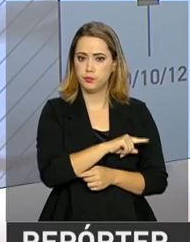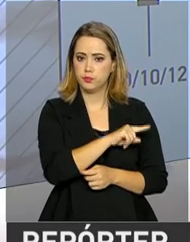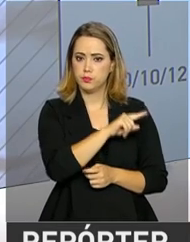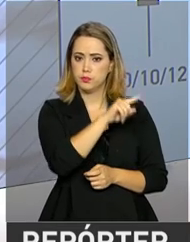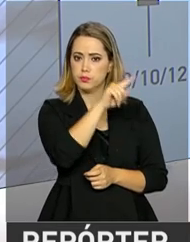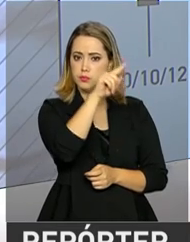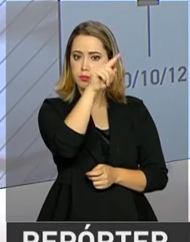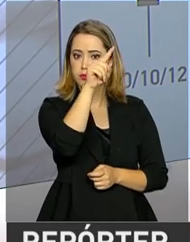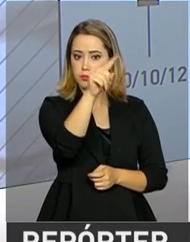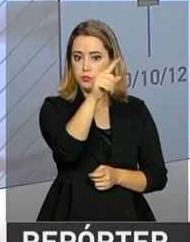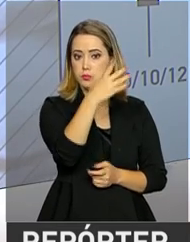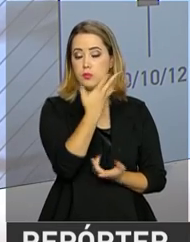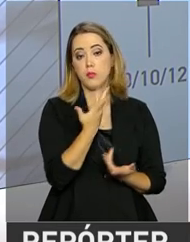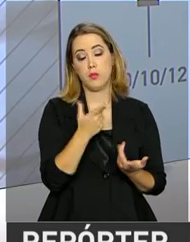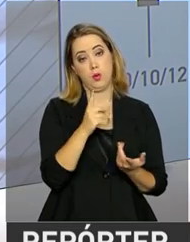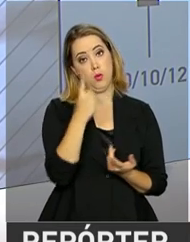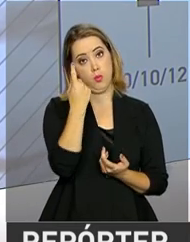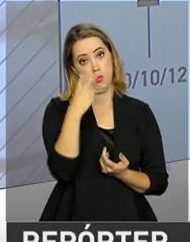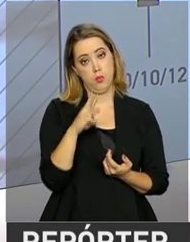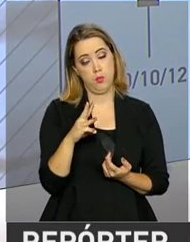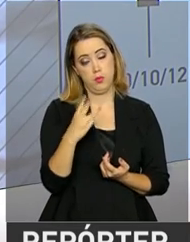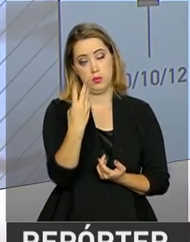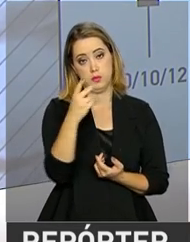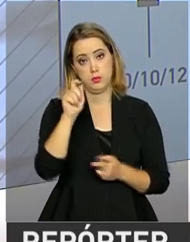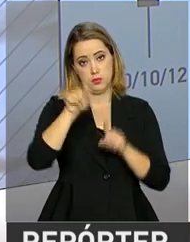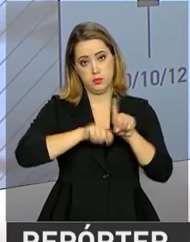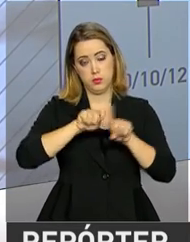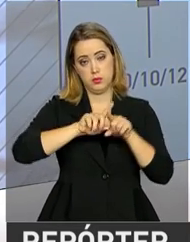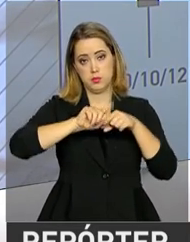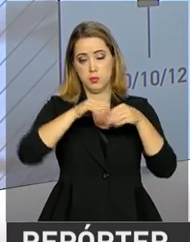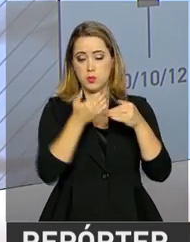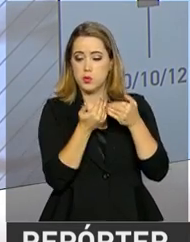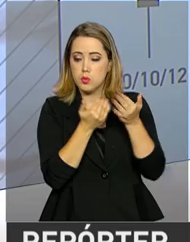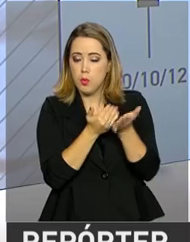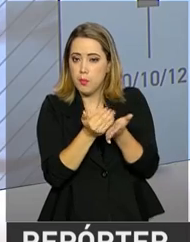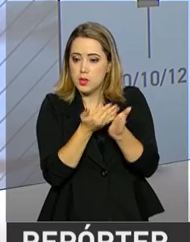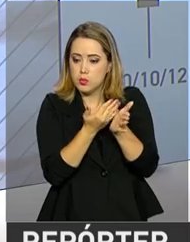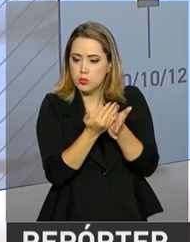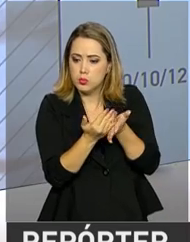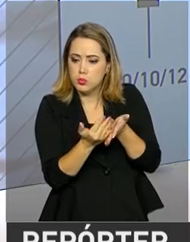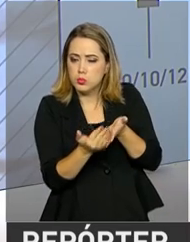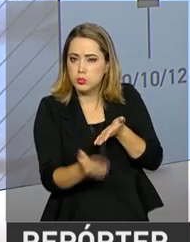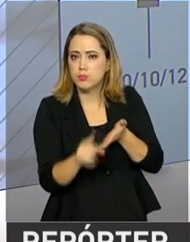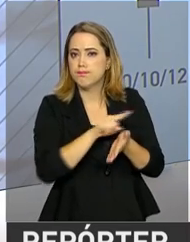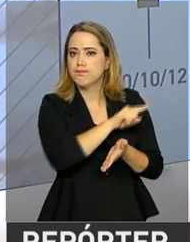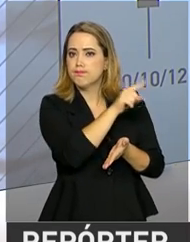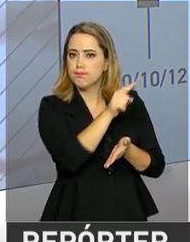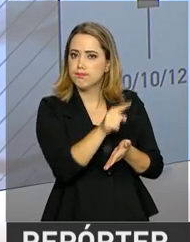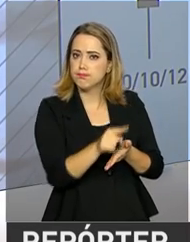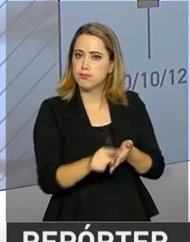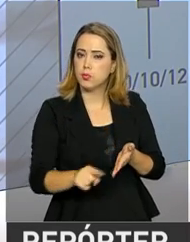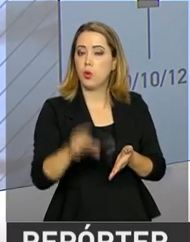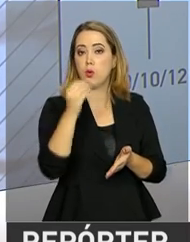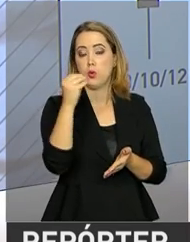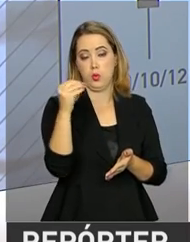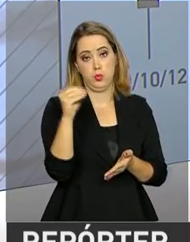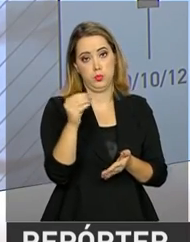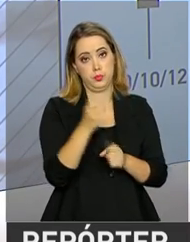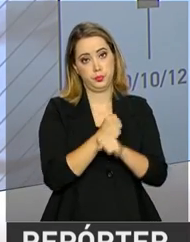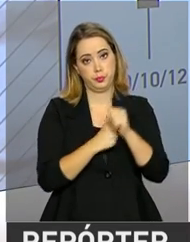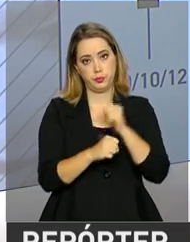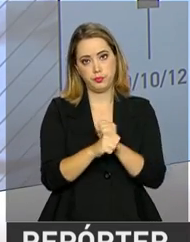patamar por 1 ano e 3 meses e começou a cair novamente em outubro do ano passado reduziu para